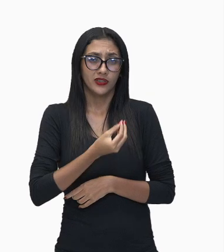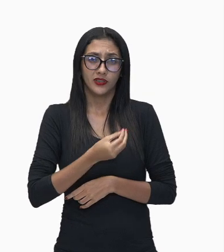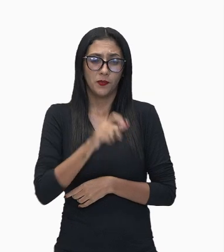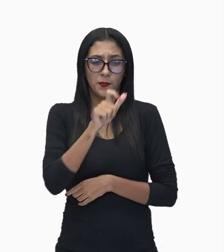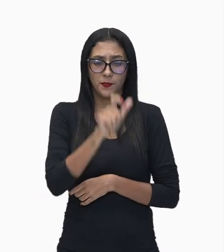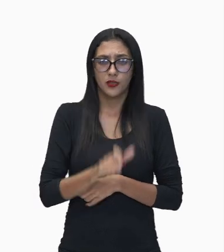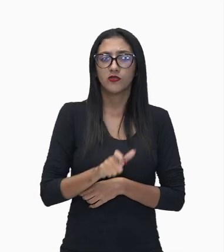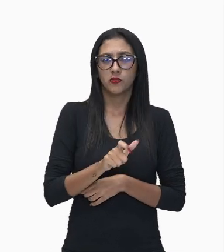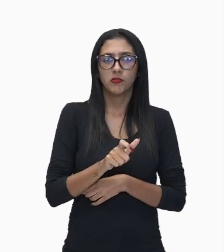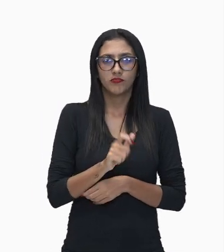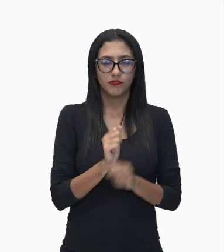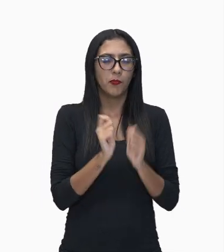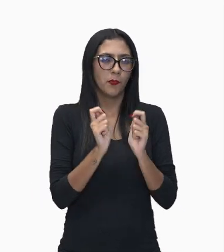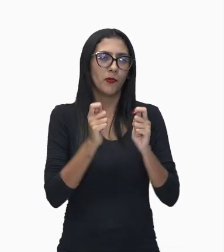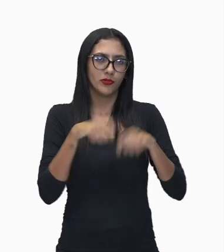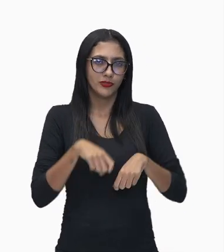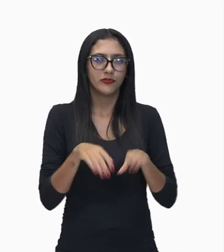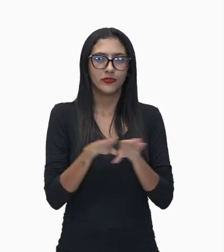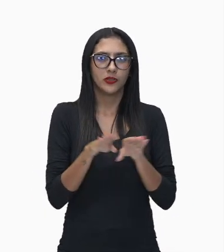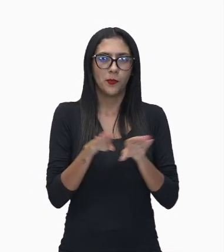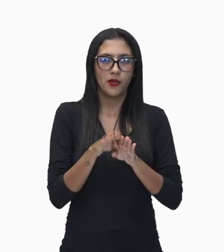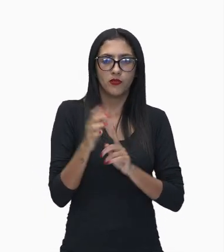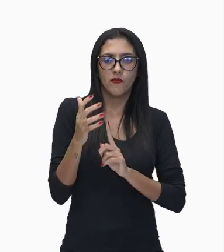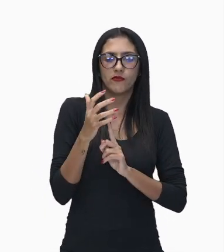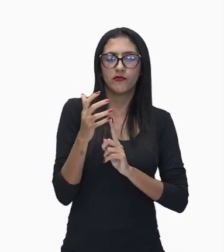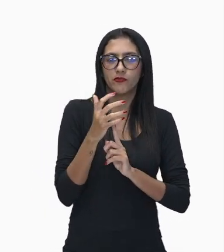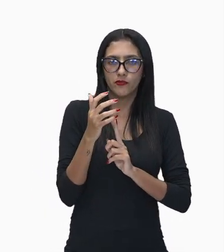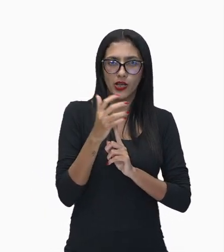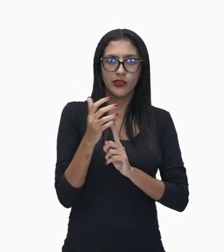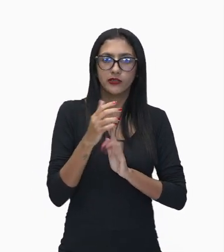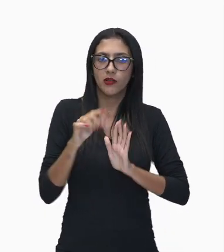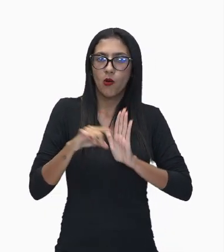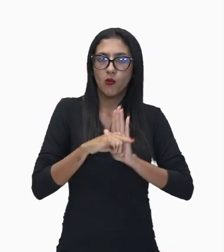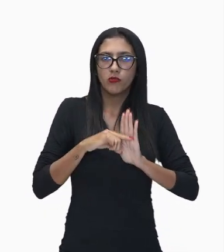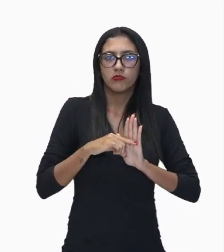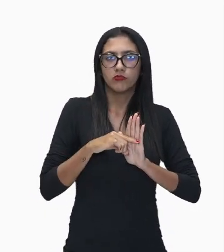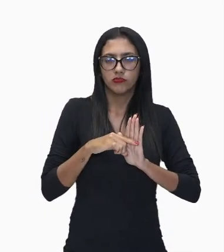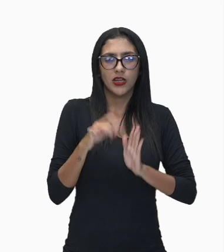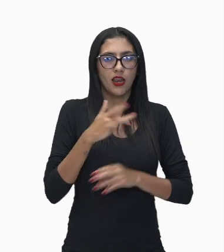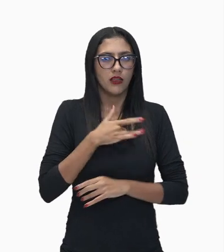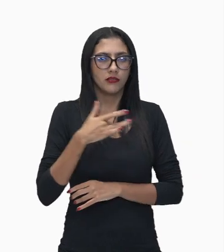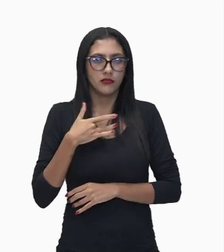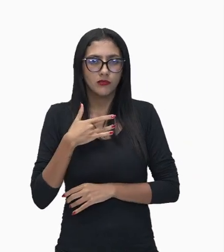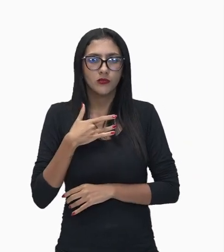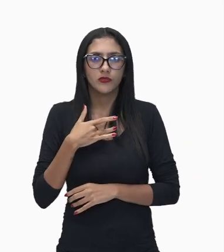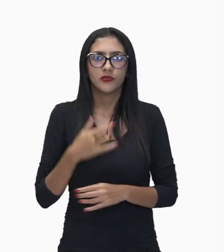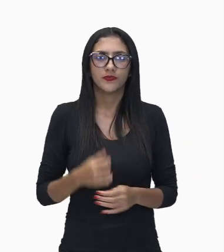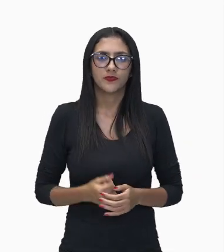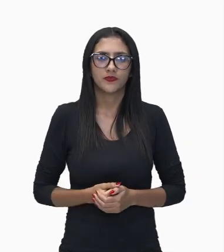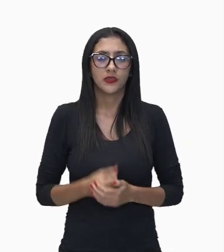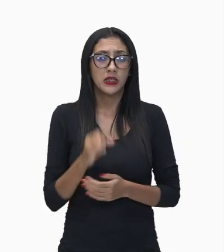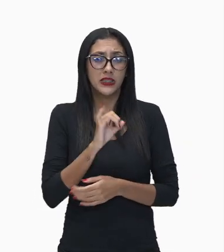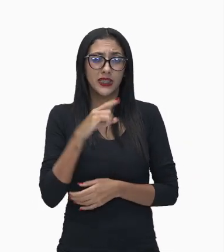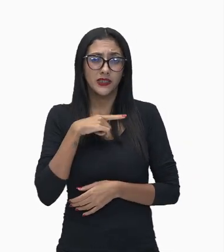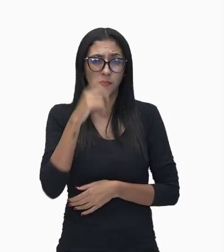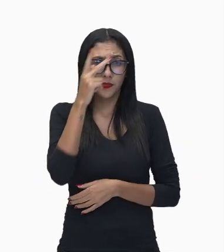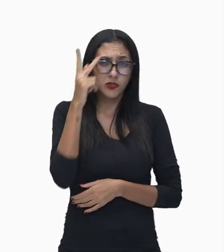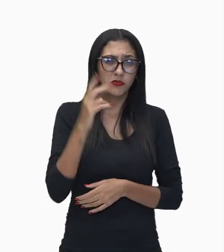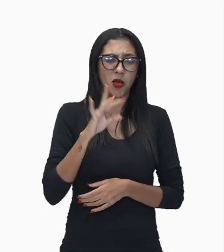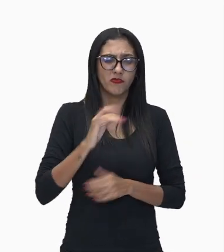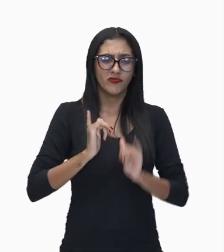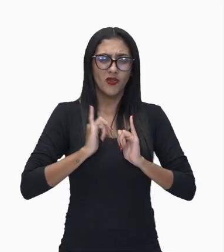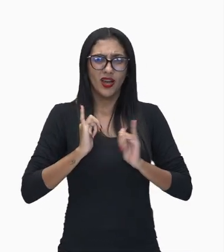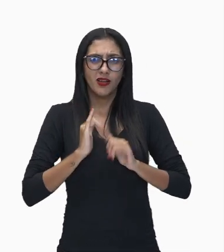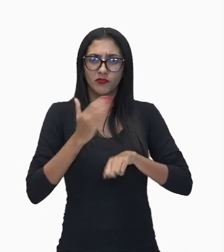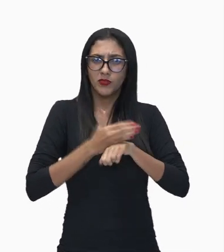indivíduos pode impactar negativamente na saúde desse indivíduo. Caso esse indivíduo seja